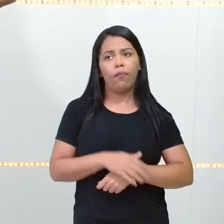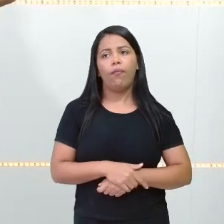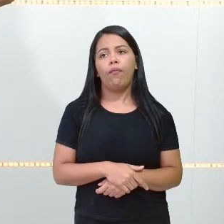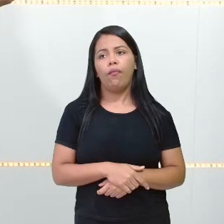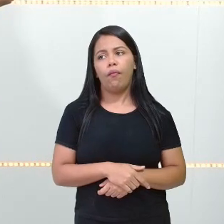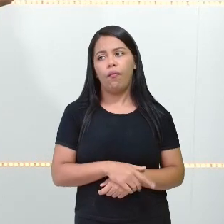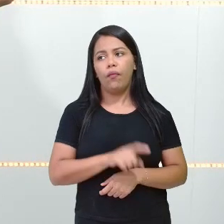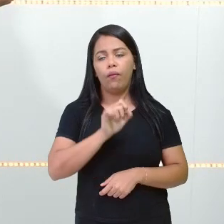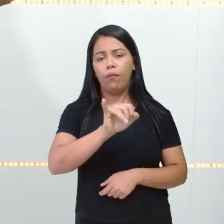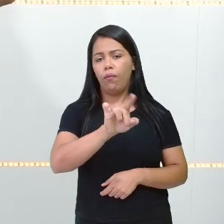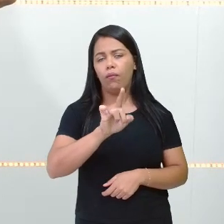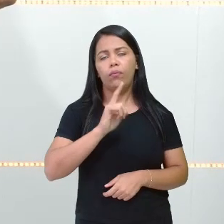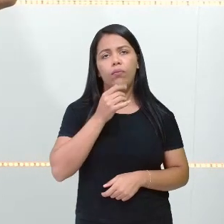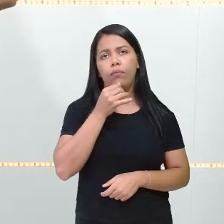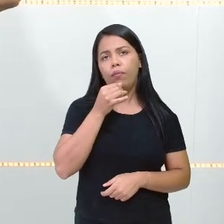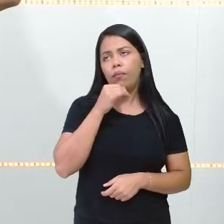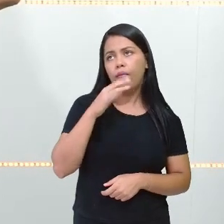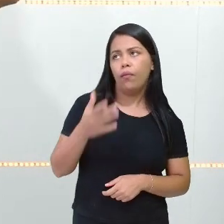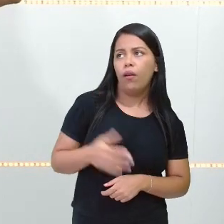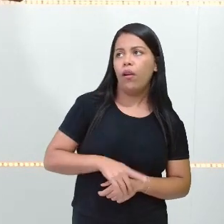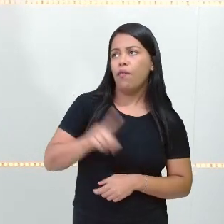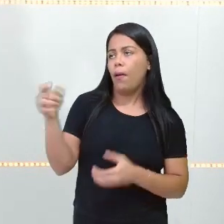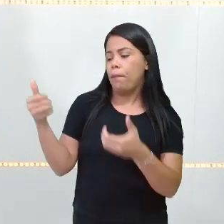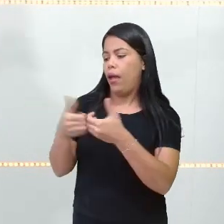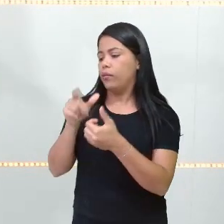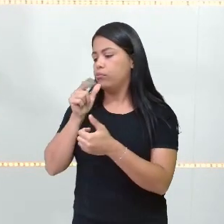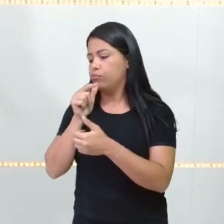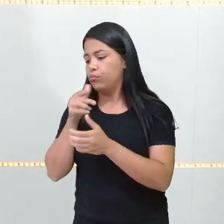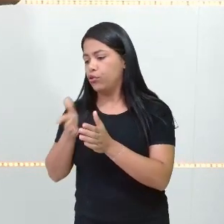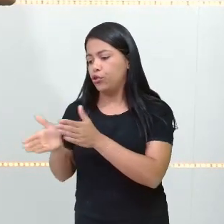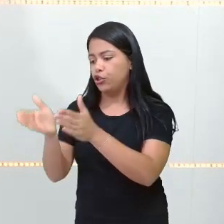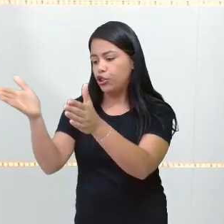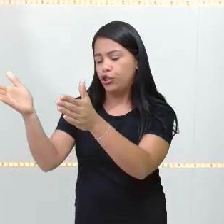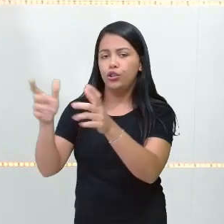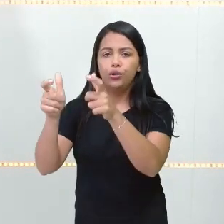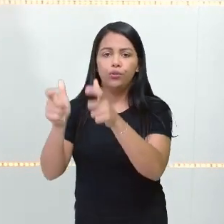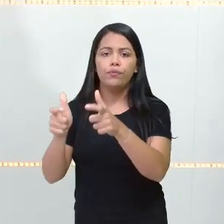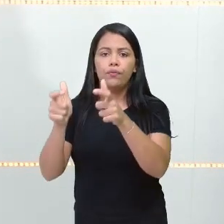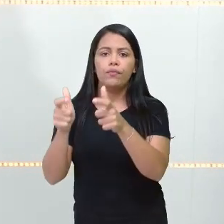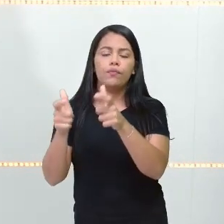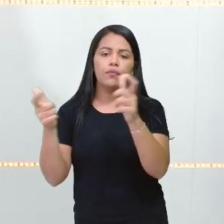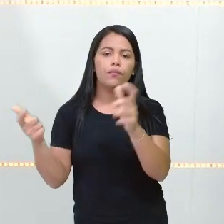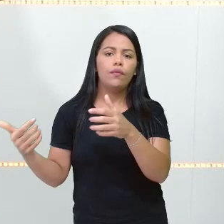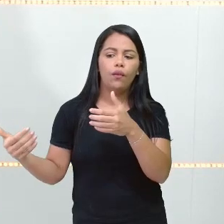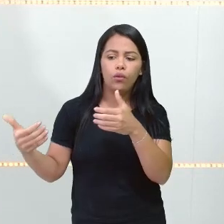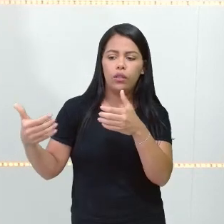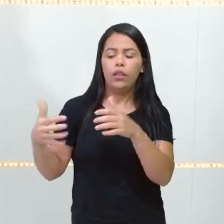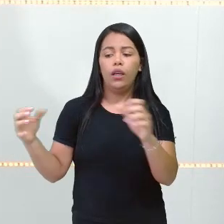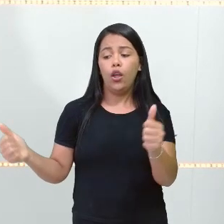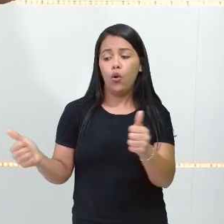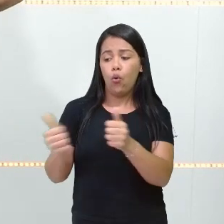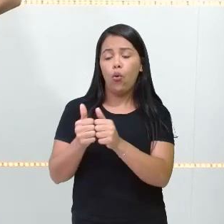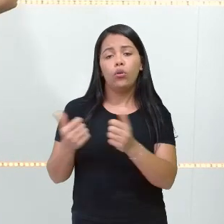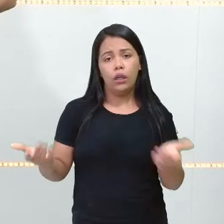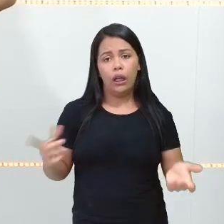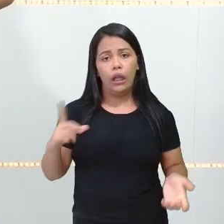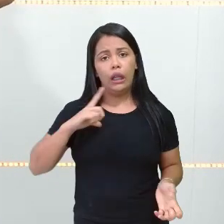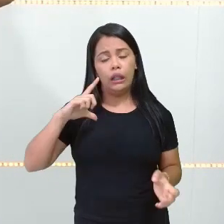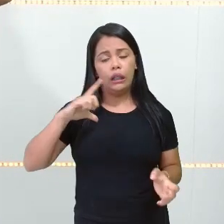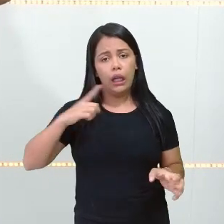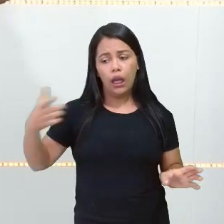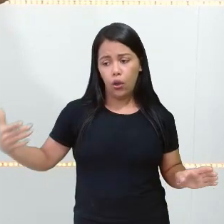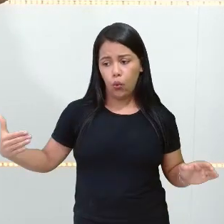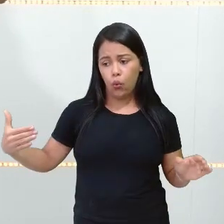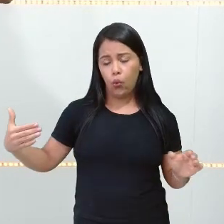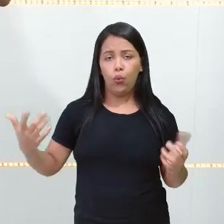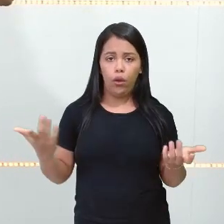né? Se você chegar perto de rios, perto do lugar onde casa, né, o rio e o mar, a gente vai ver muito isso